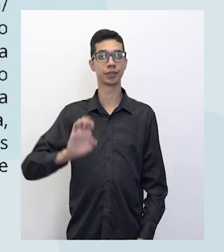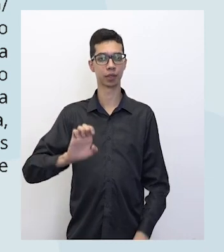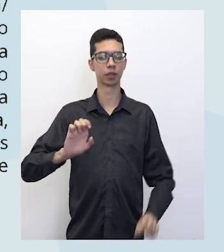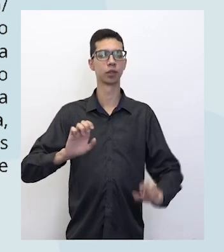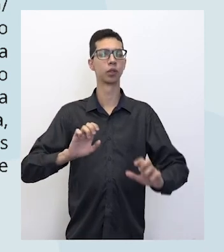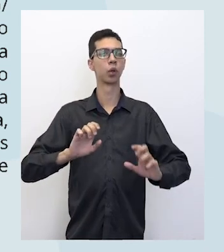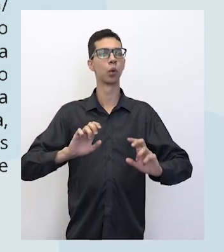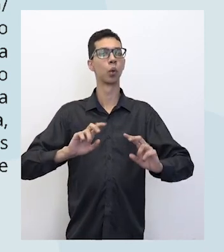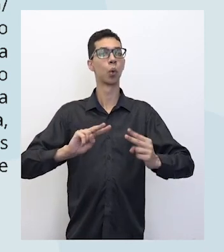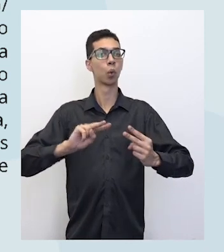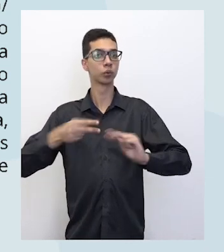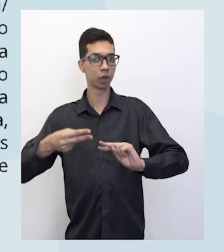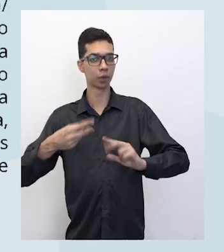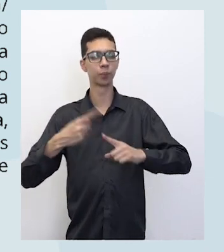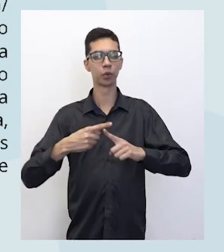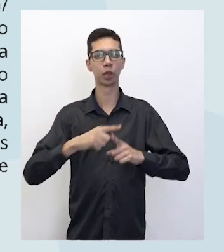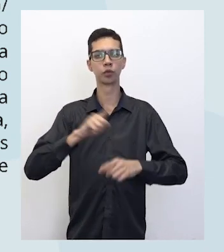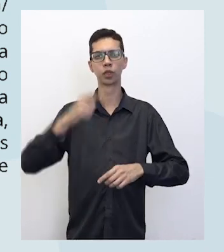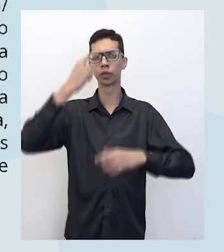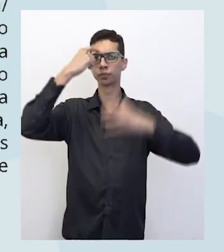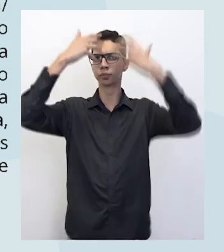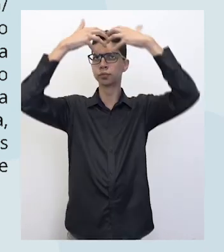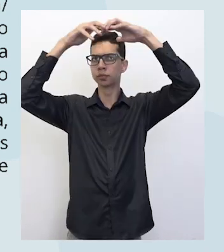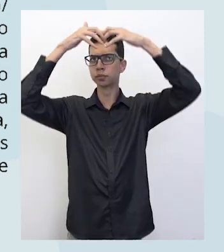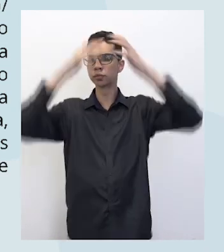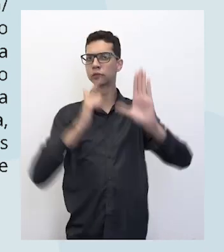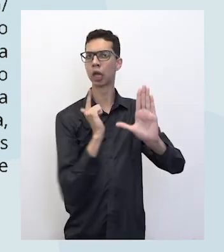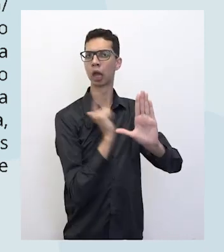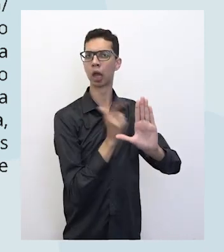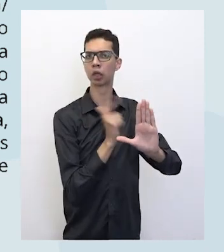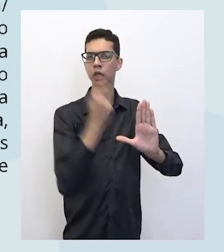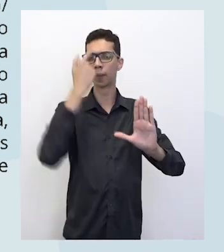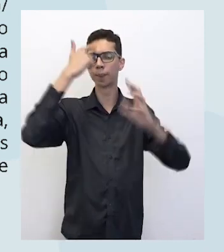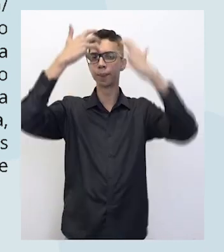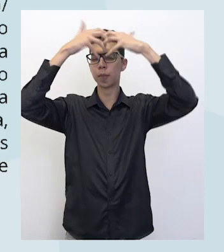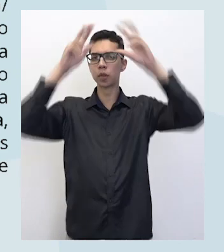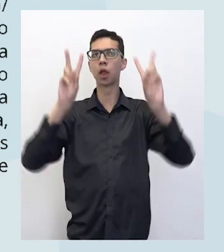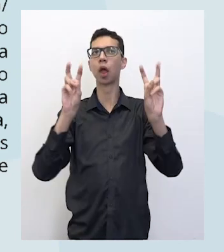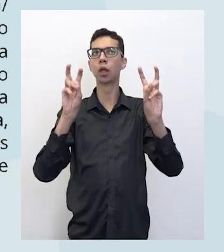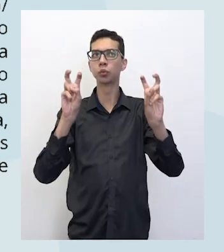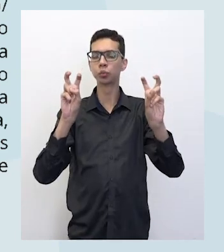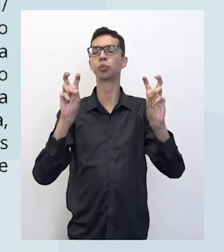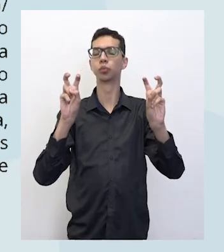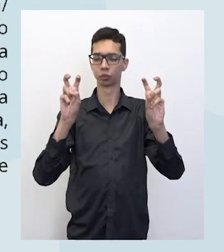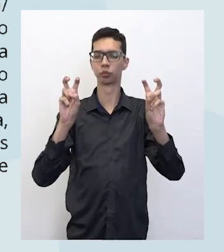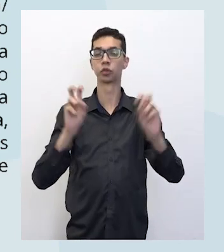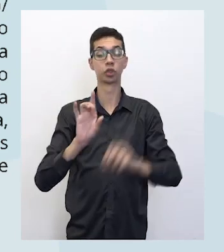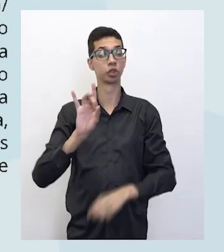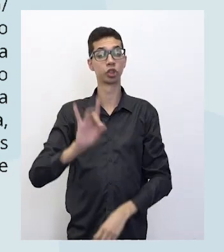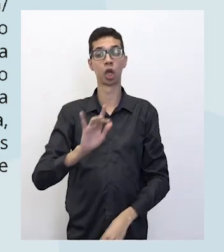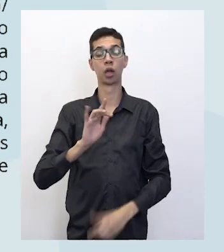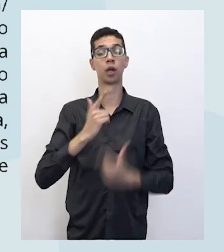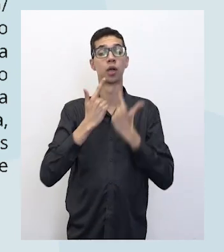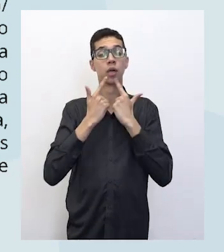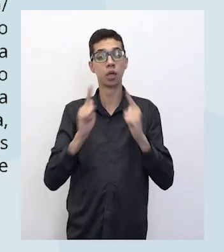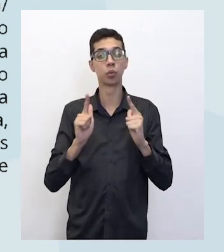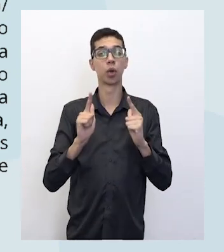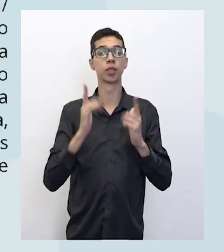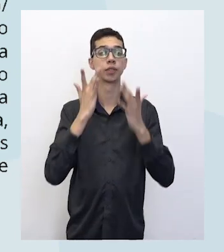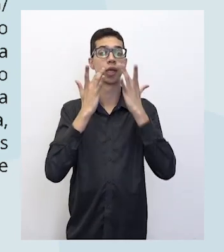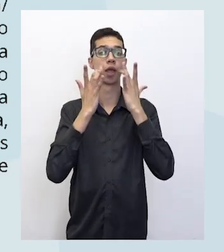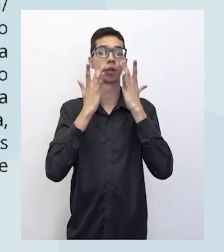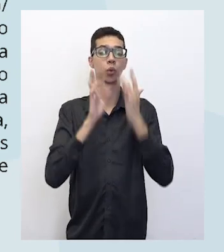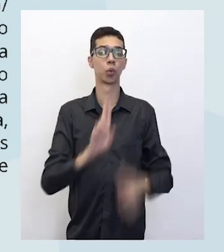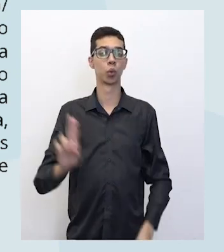à reflexão crítica e lógica acerca de determinado tema, apenas utilizando-se da linguagem teatral. Mas não,